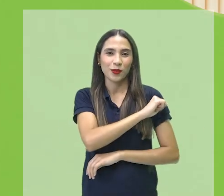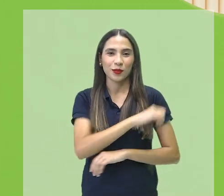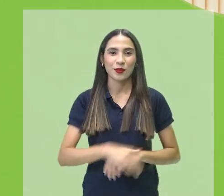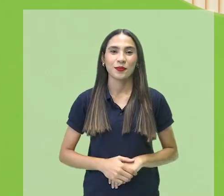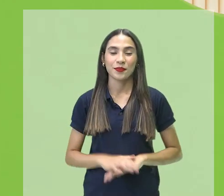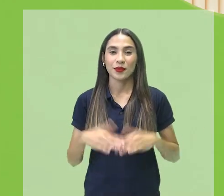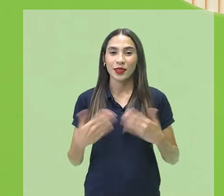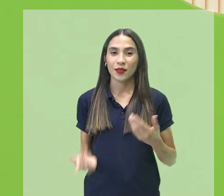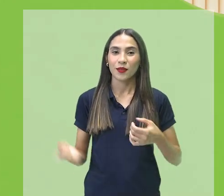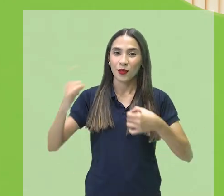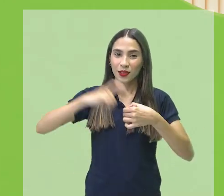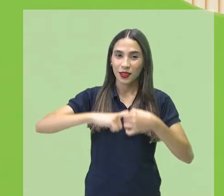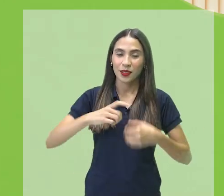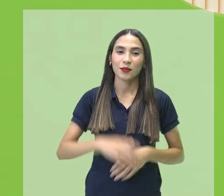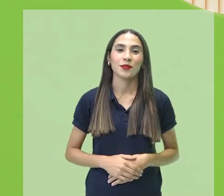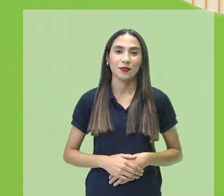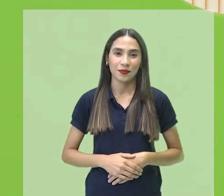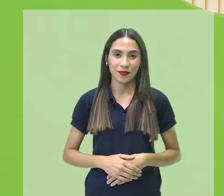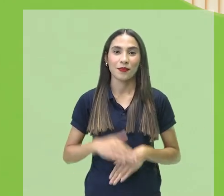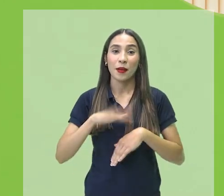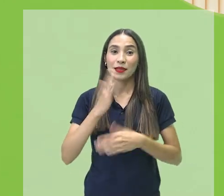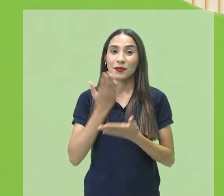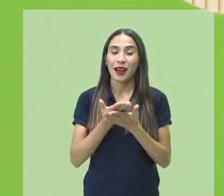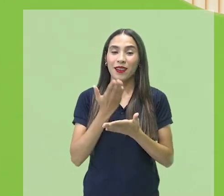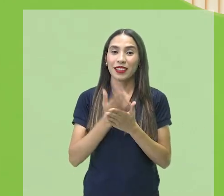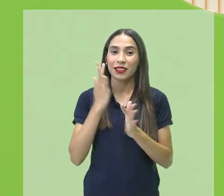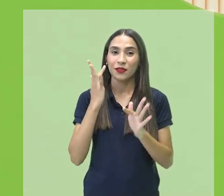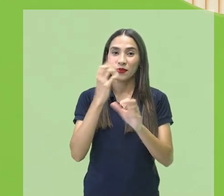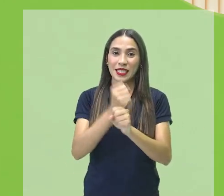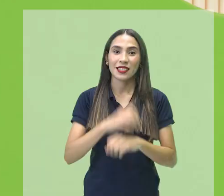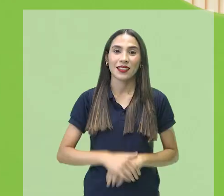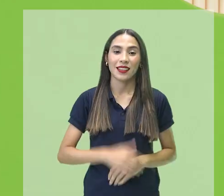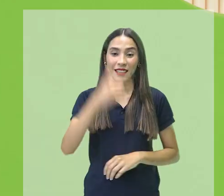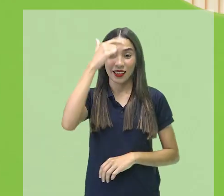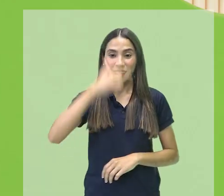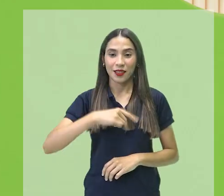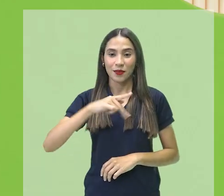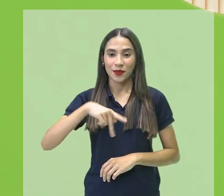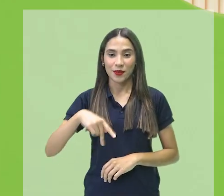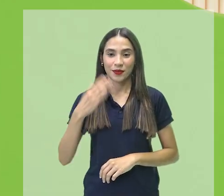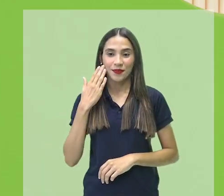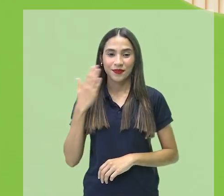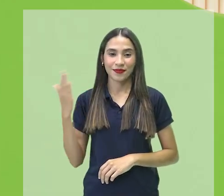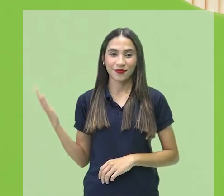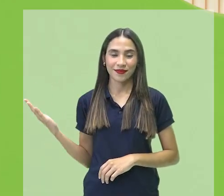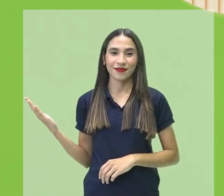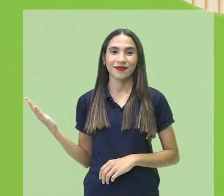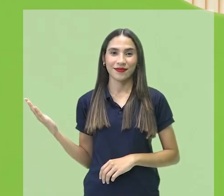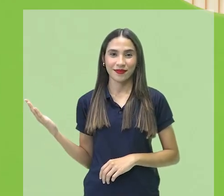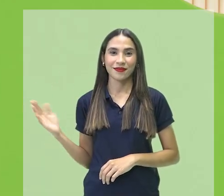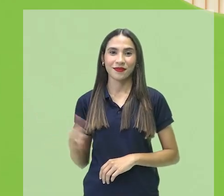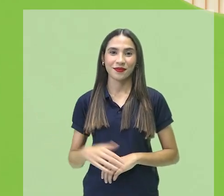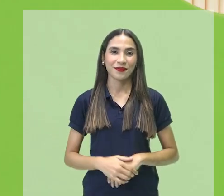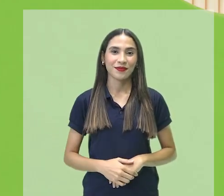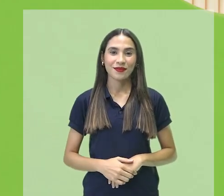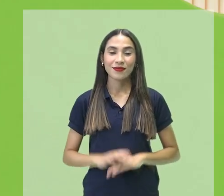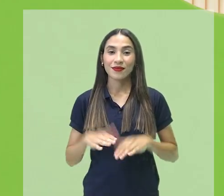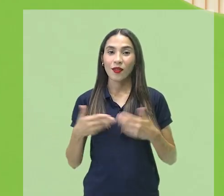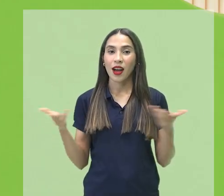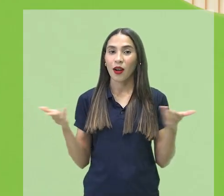Olá, queridos estudantes! Estamos de volta aqui para mais uma aula de física. Eu sou o professor Nelson